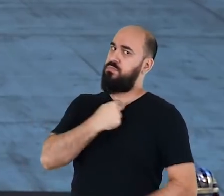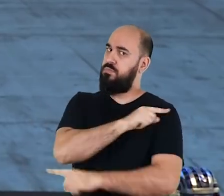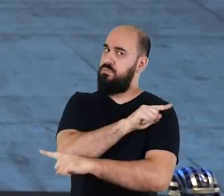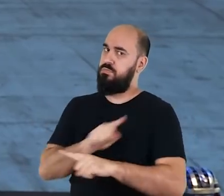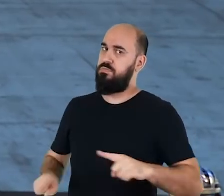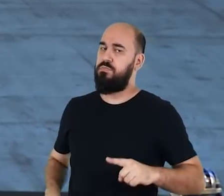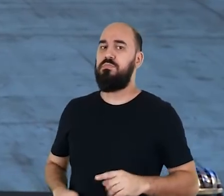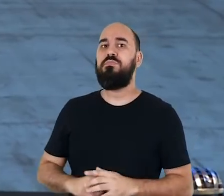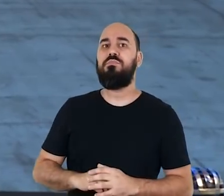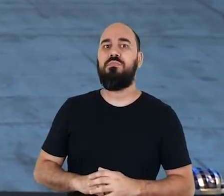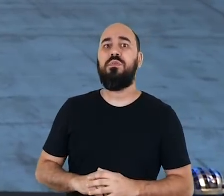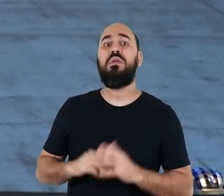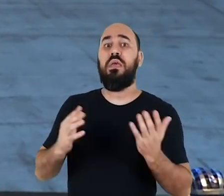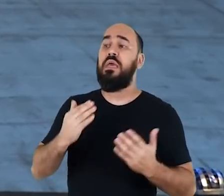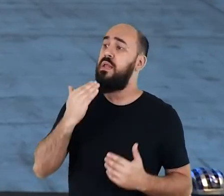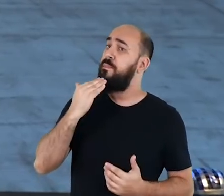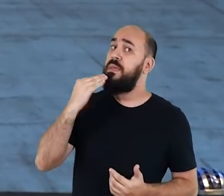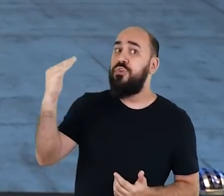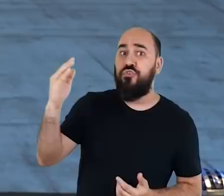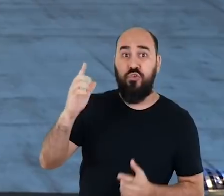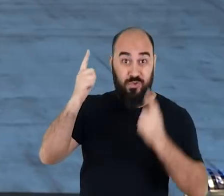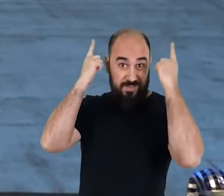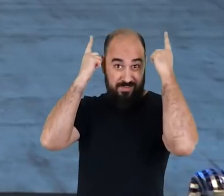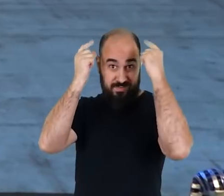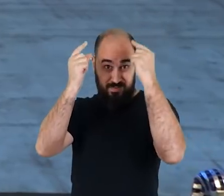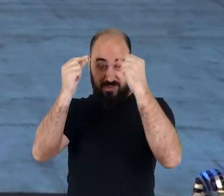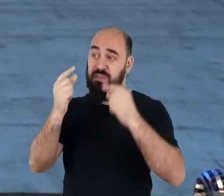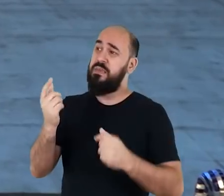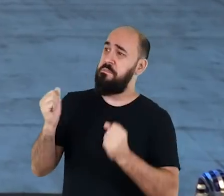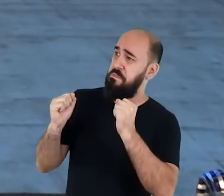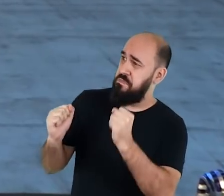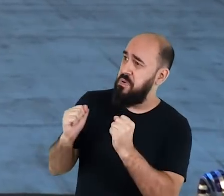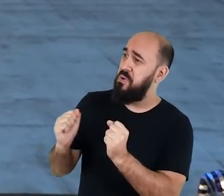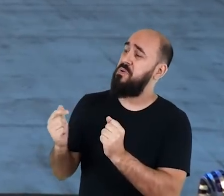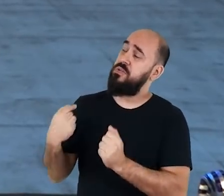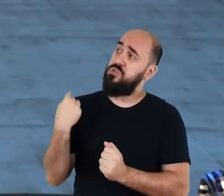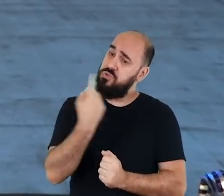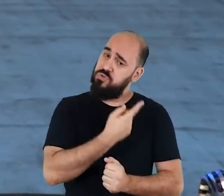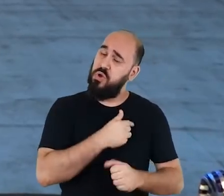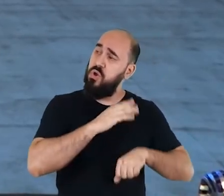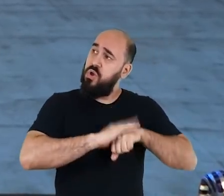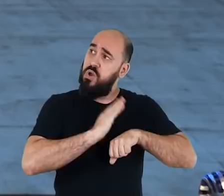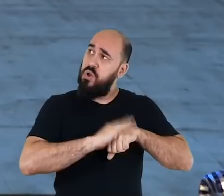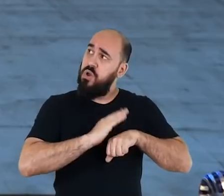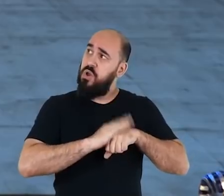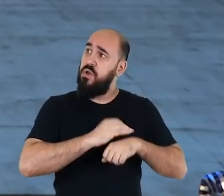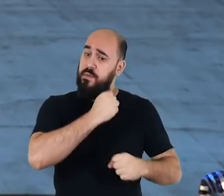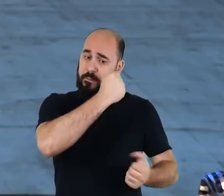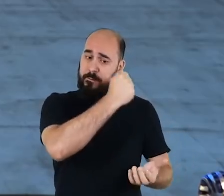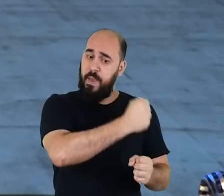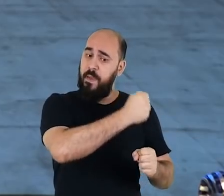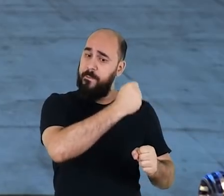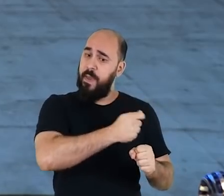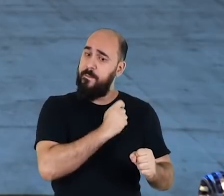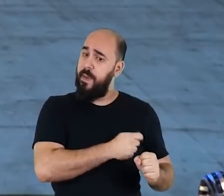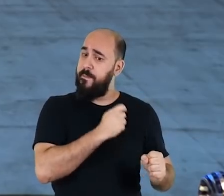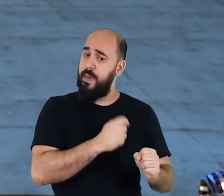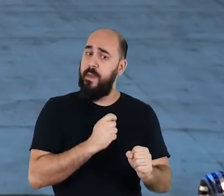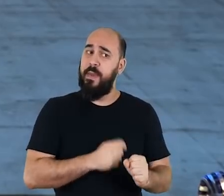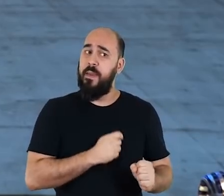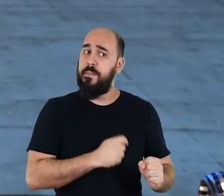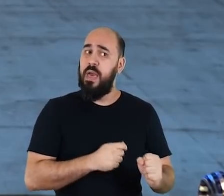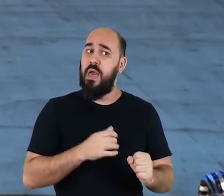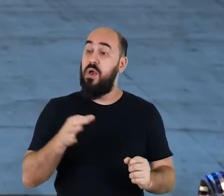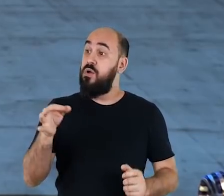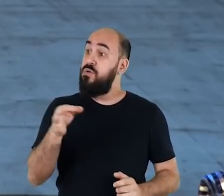uma solicitação ao imperador para dar-lhes o direito deles mesmos, em Jerusalém, cunharem